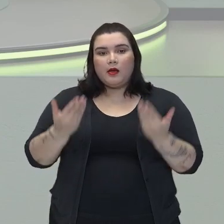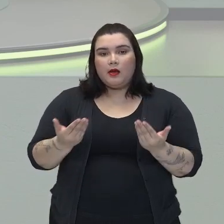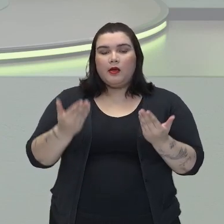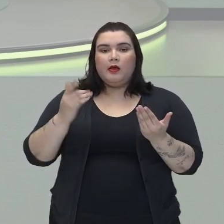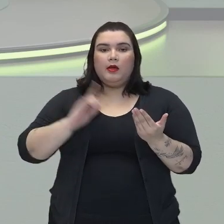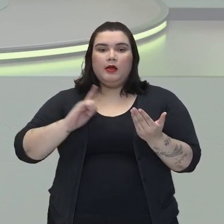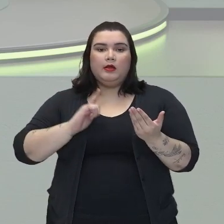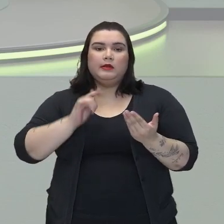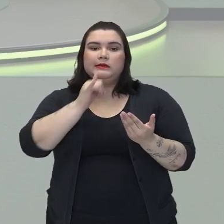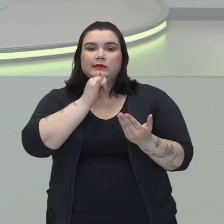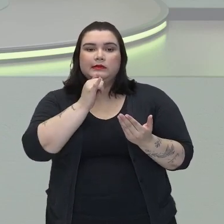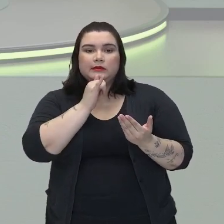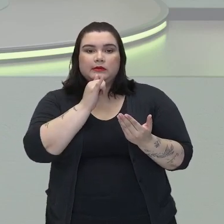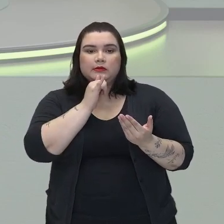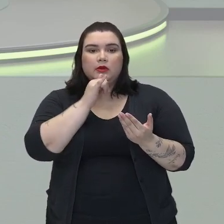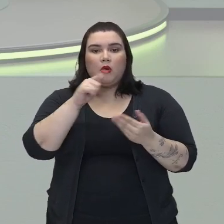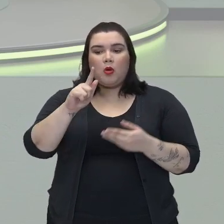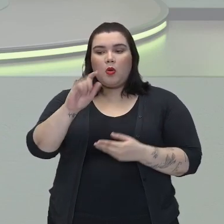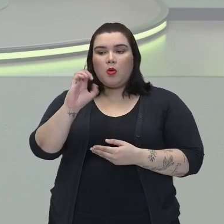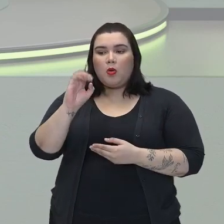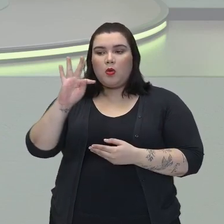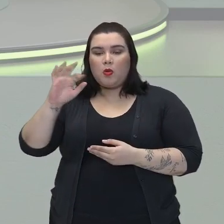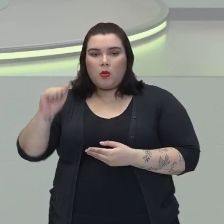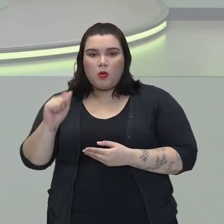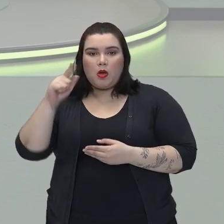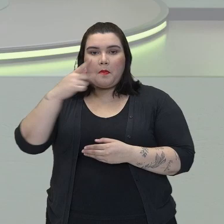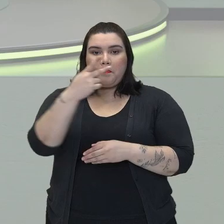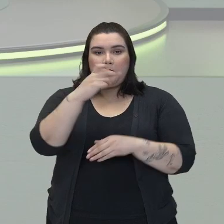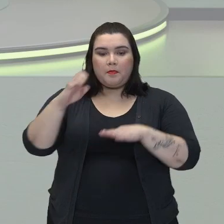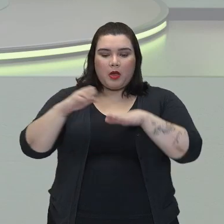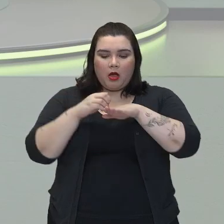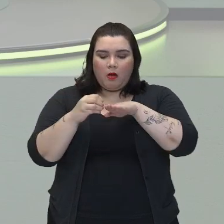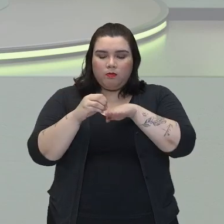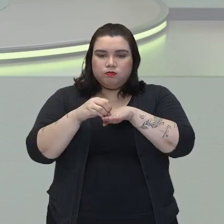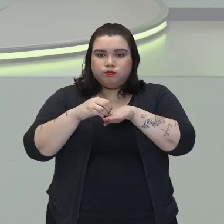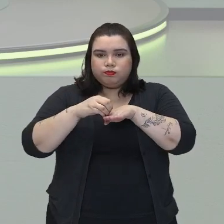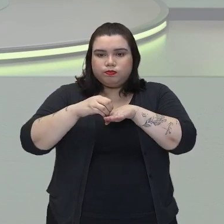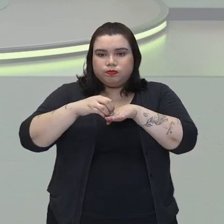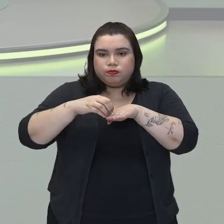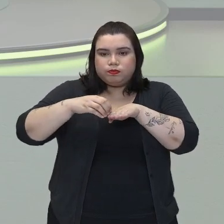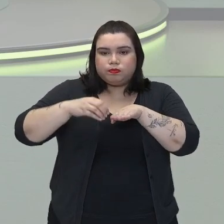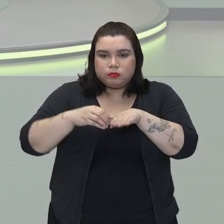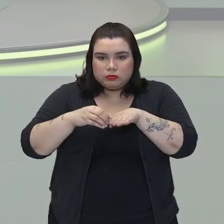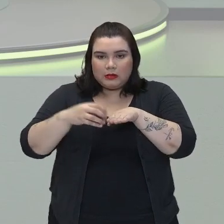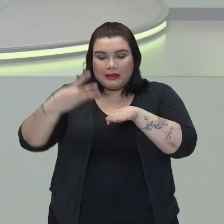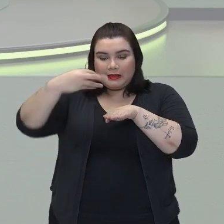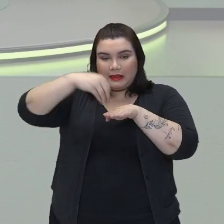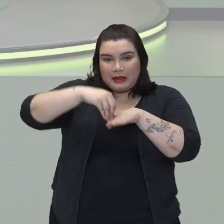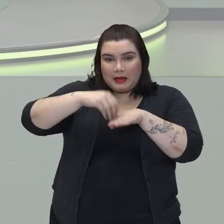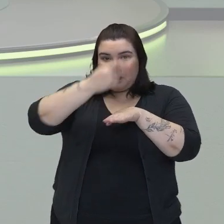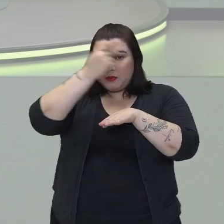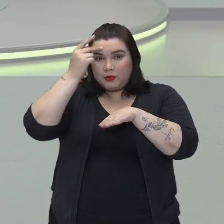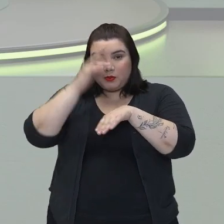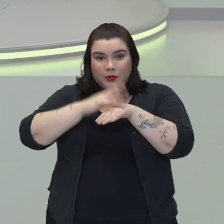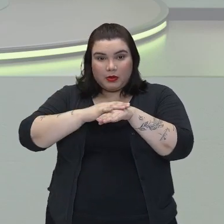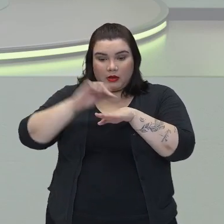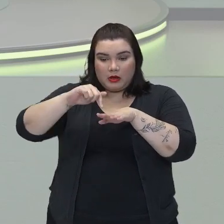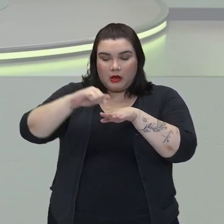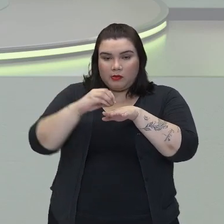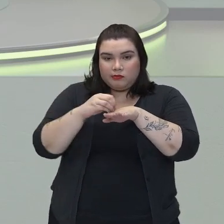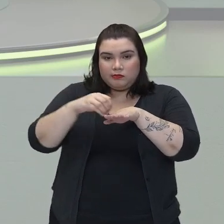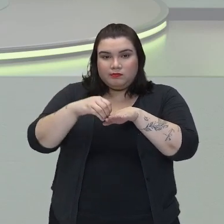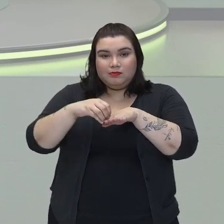condições como, por exemplo, a gota, que é essa artrite inflamatória. Então, quem sofre dessa doença sente